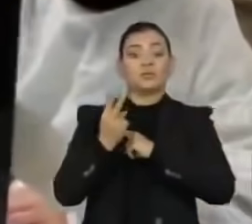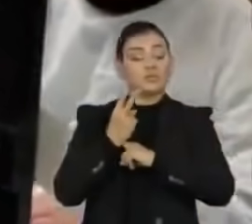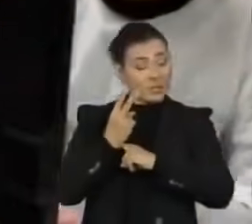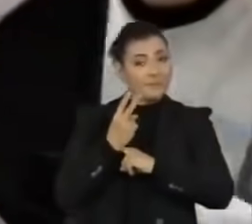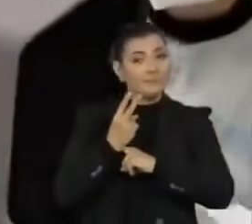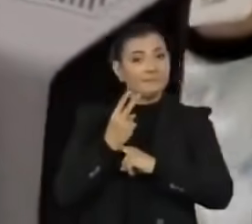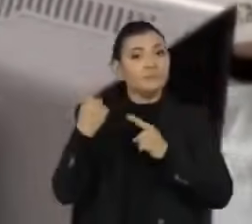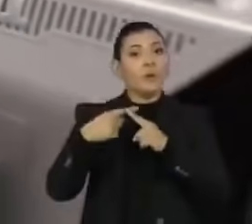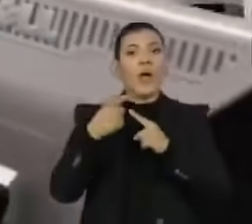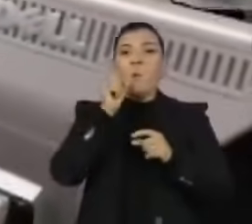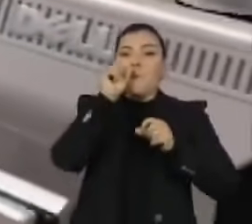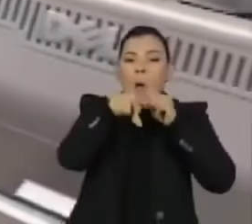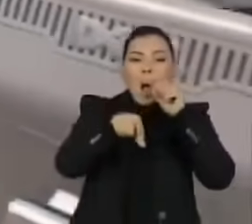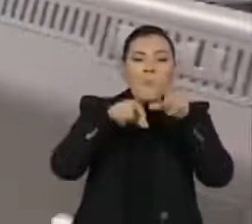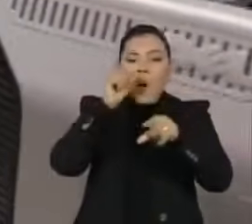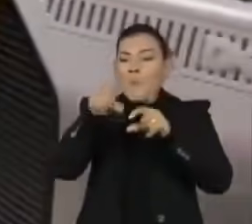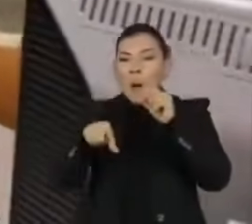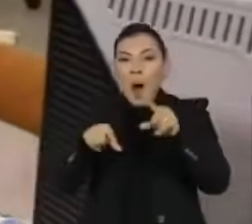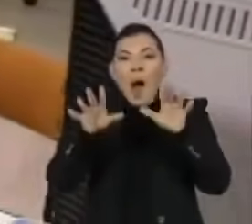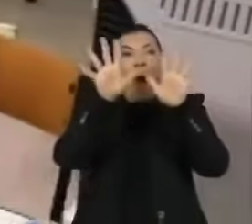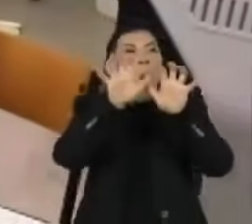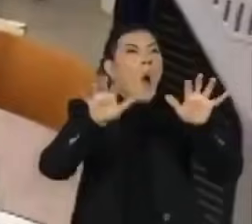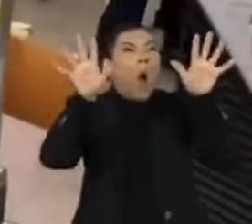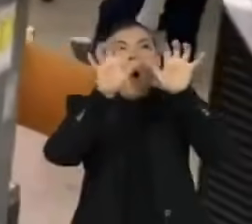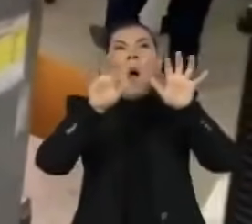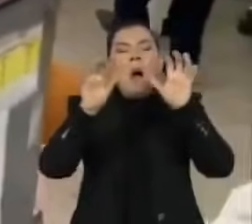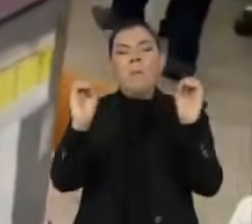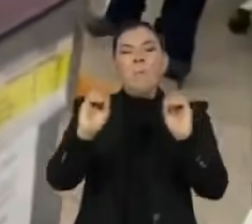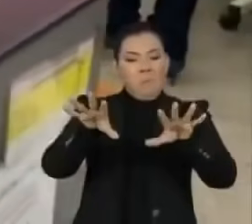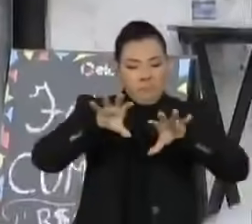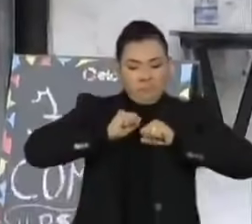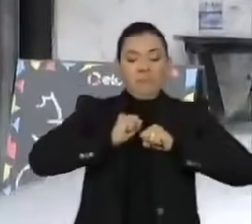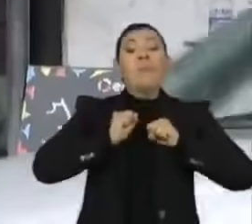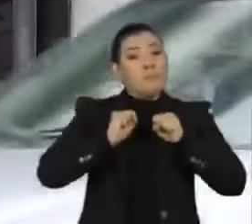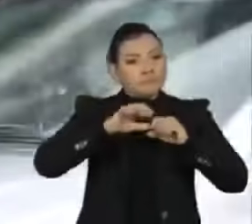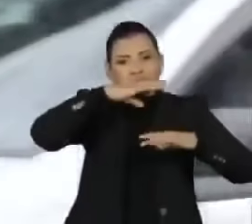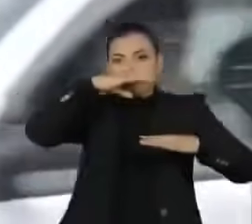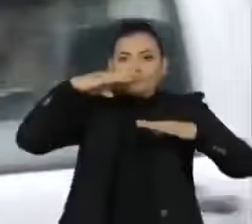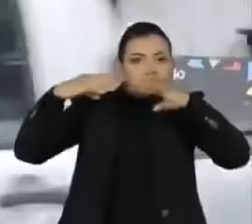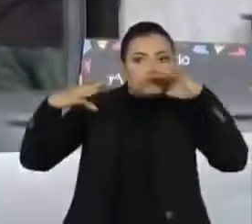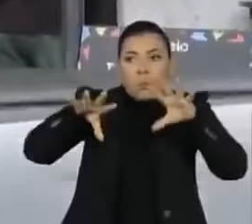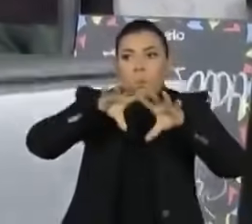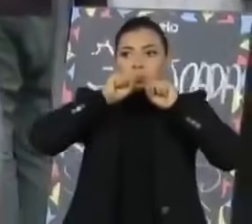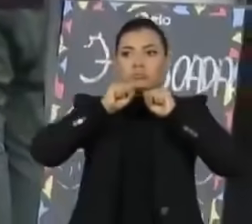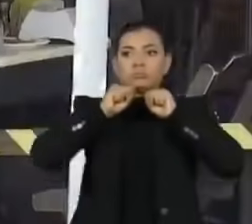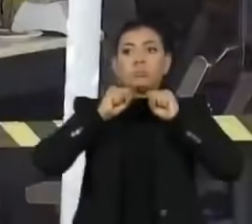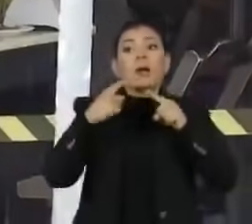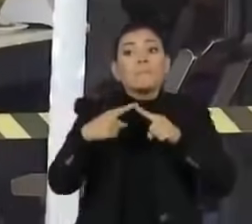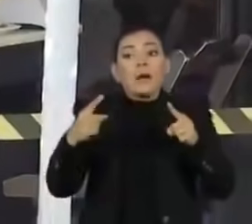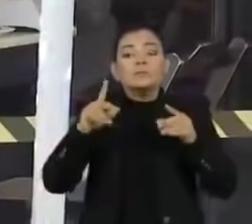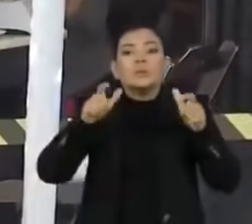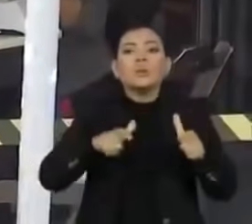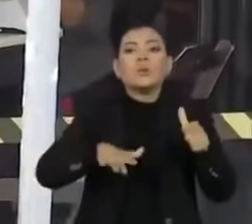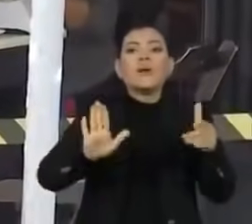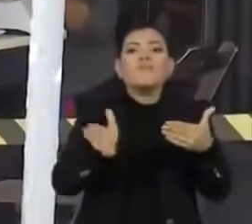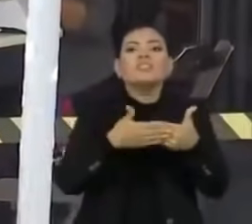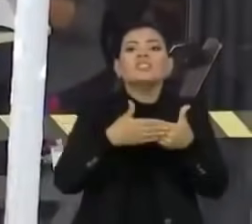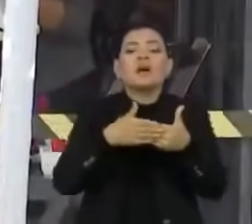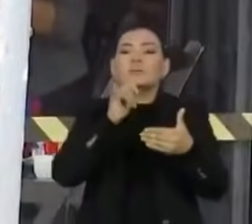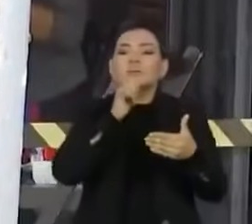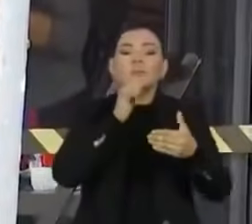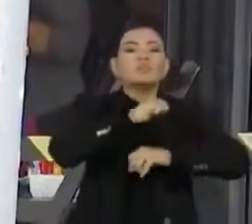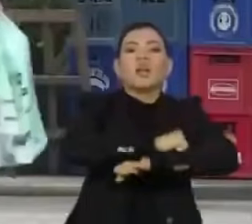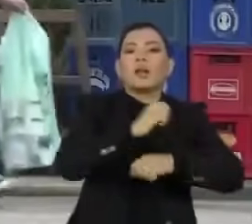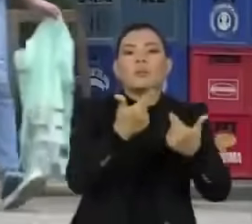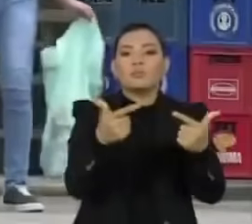contra a exposição a gotículas mas não aerossóis que ficam suspensos no ar os ambientes fechados tem a propensão derreter o